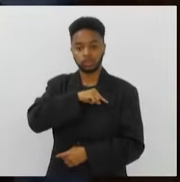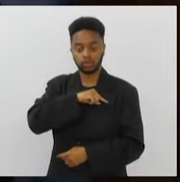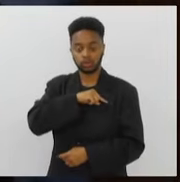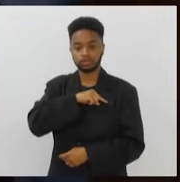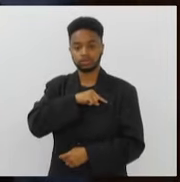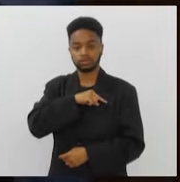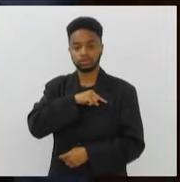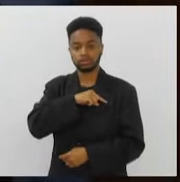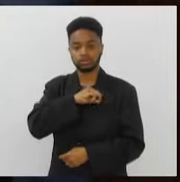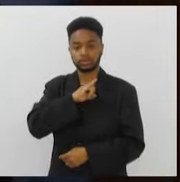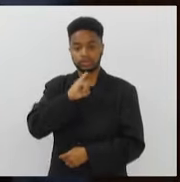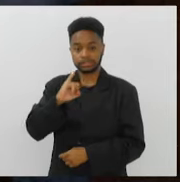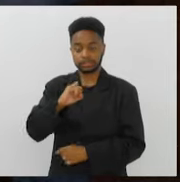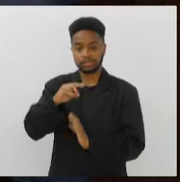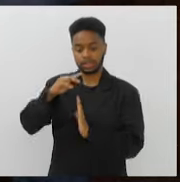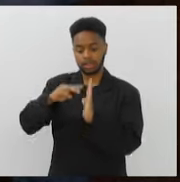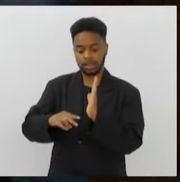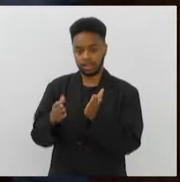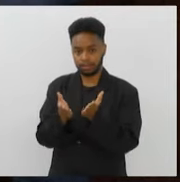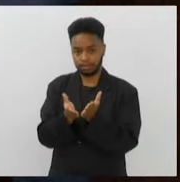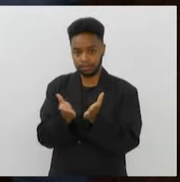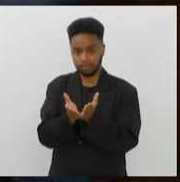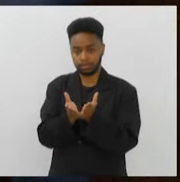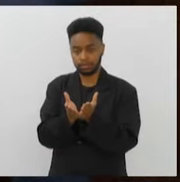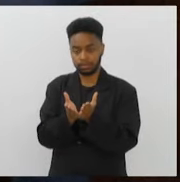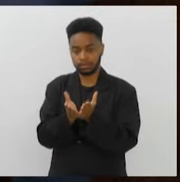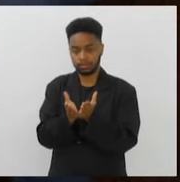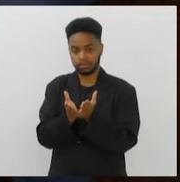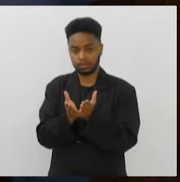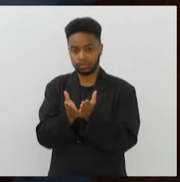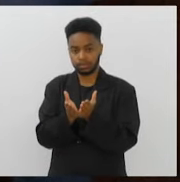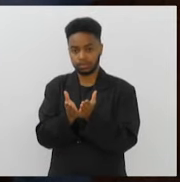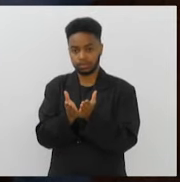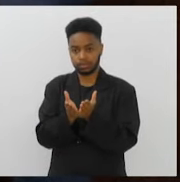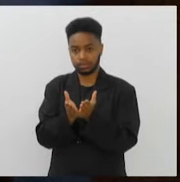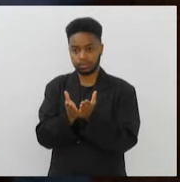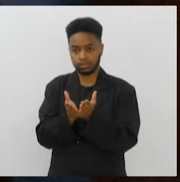quem observa a Bíblia, ele